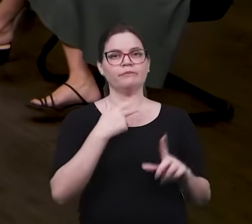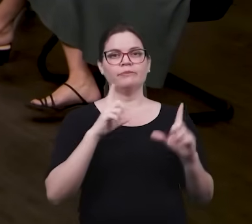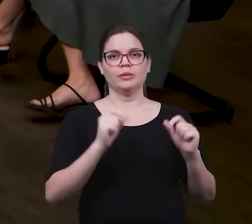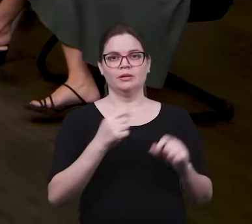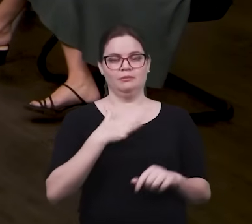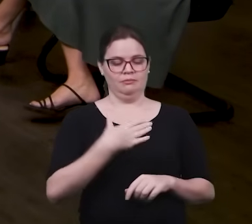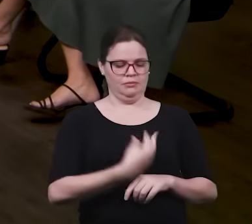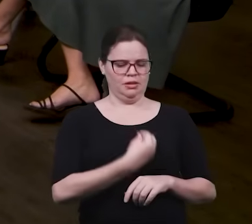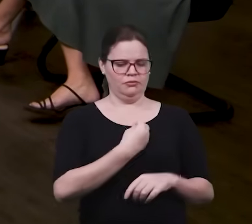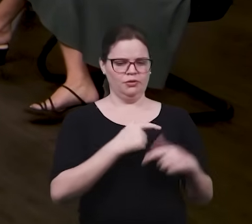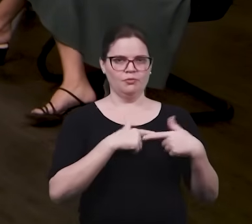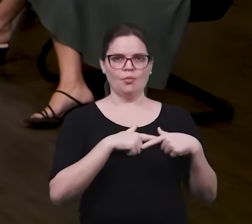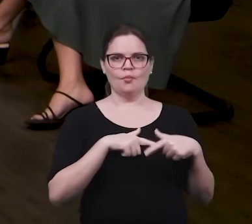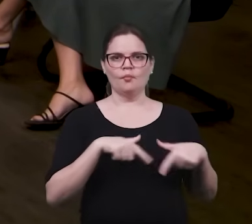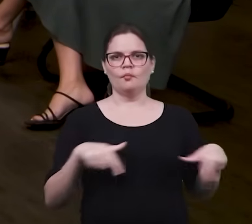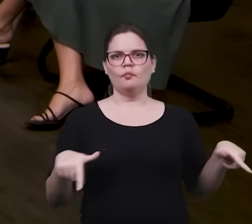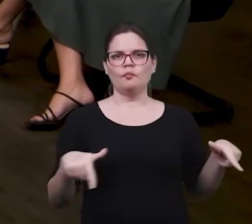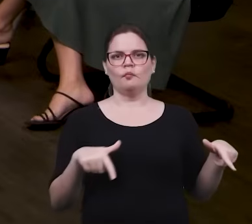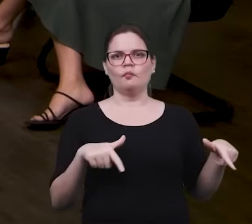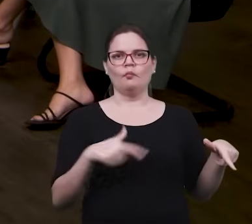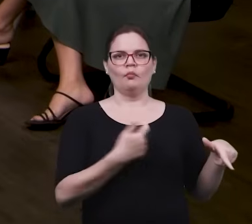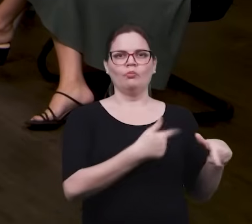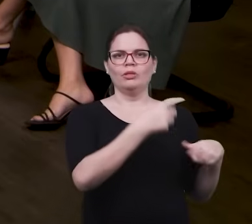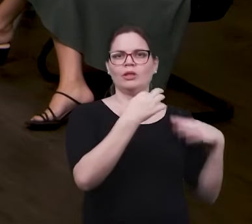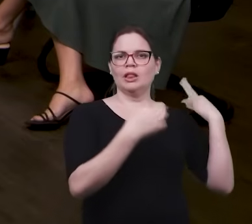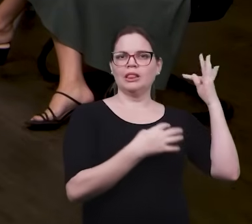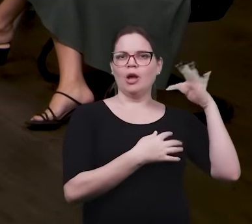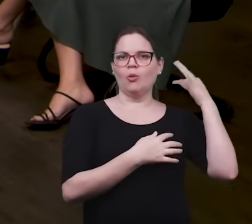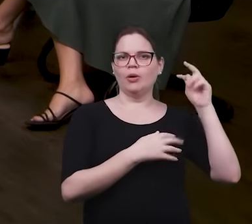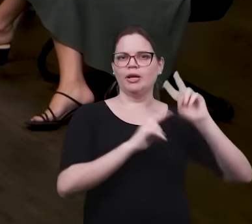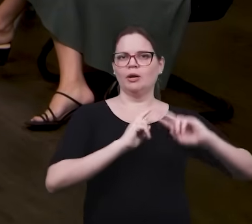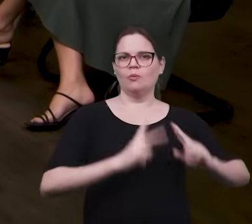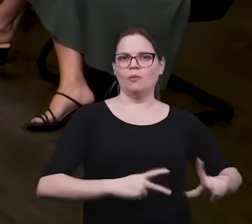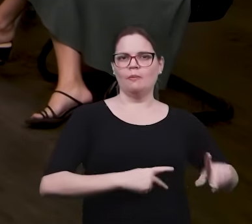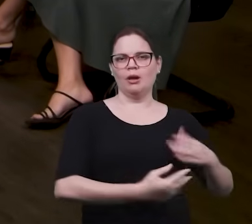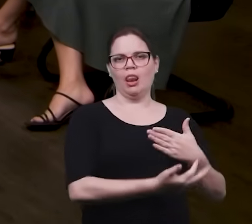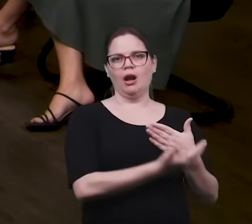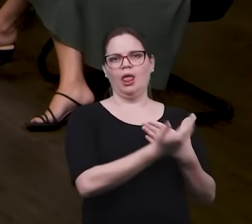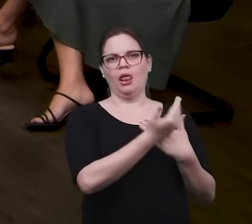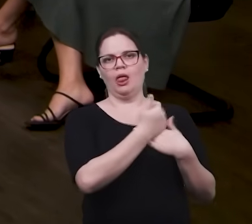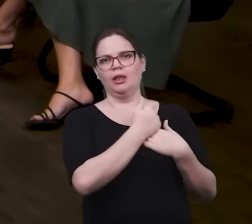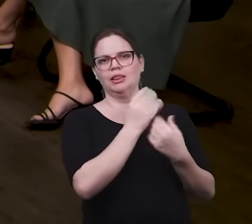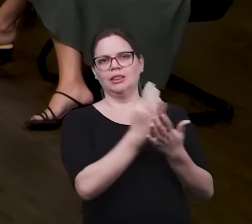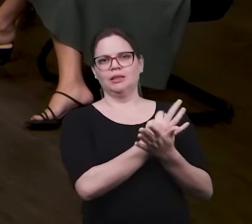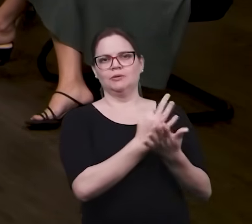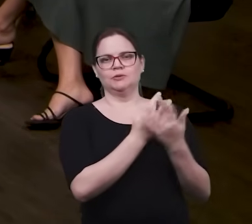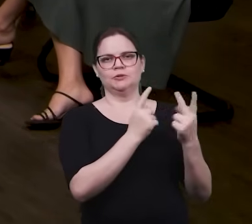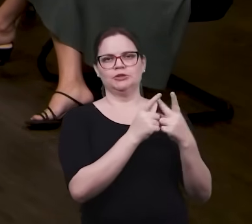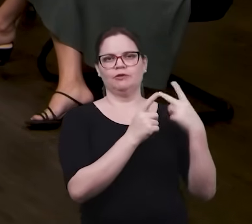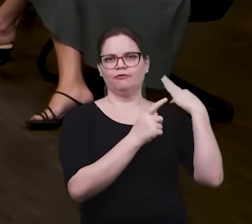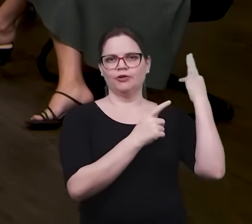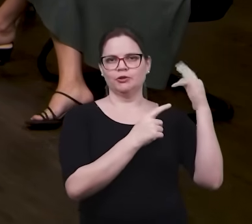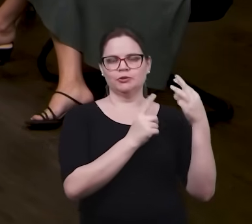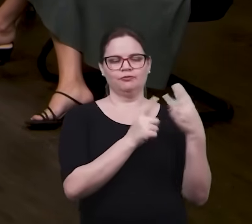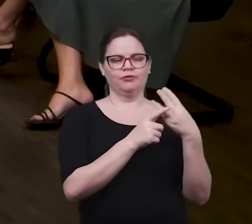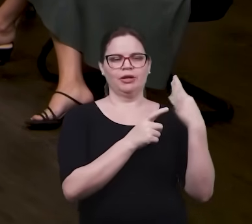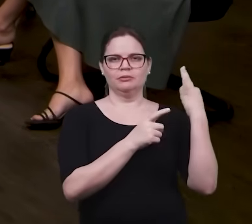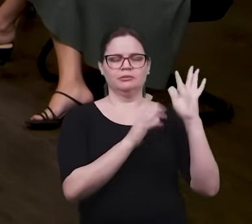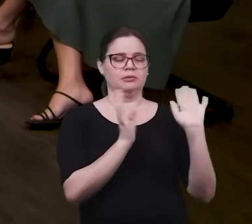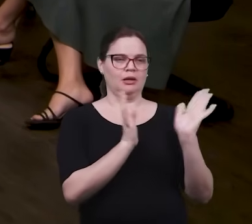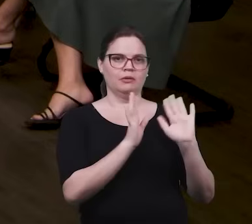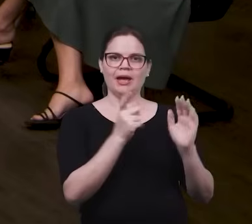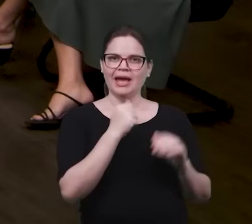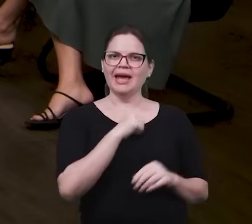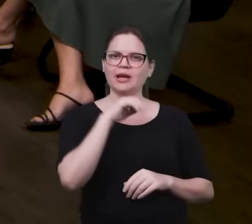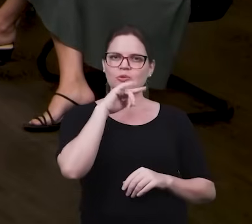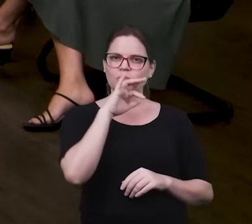nossa vida naquilo que são teorias humanas com respeito às coisas do Senhor, sobre a teologia, a filosofia. É coisa